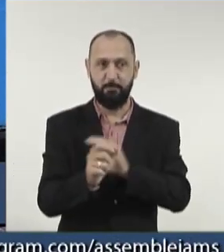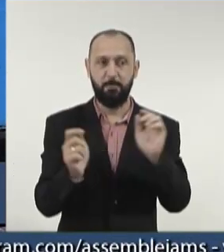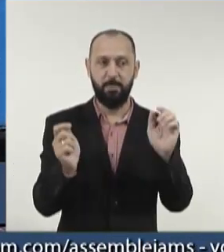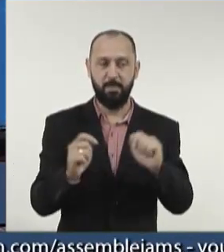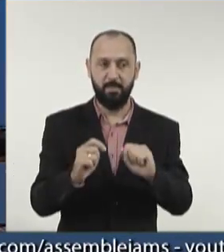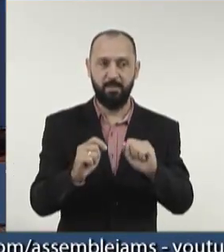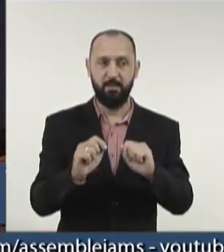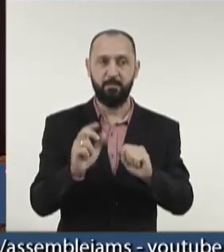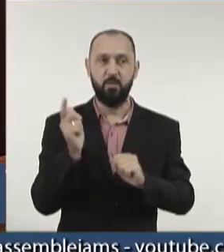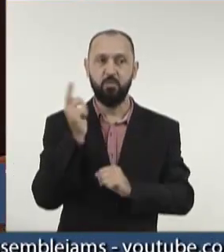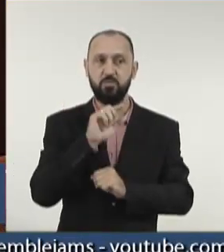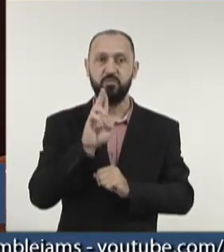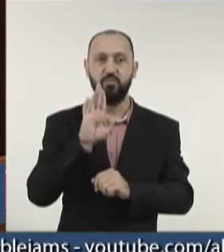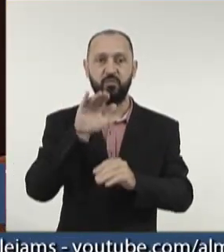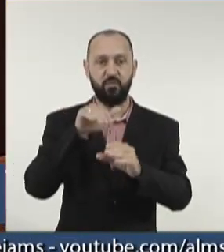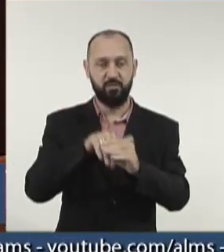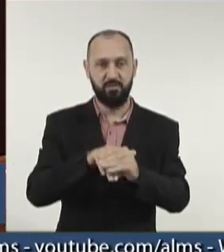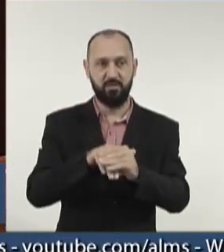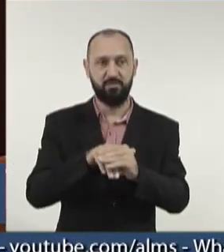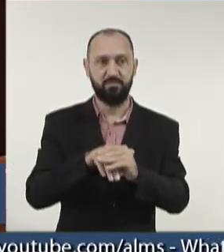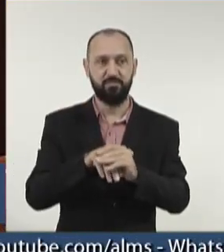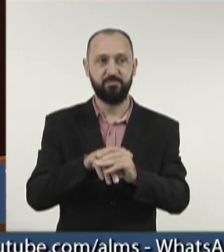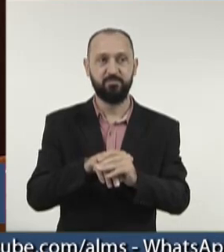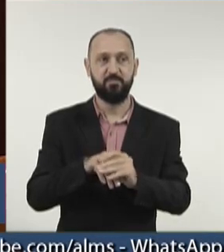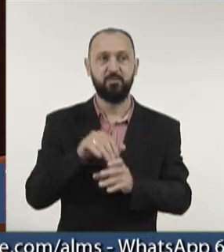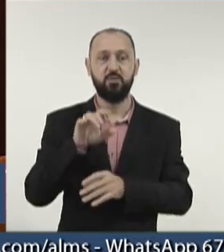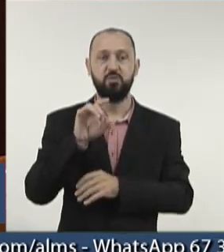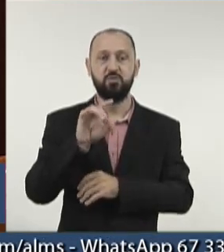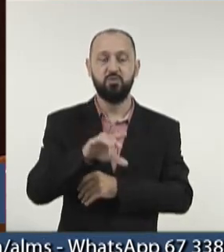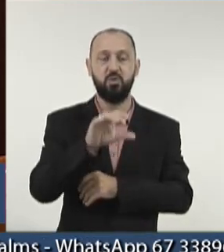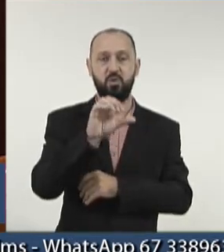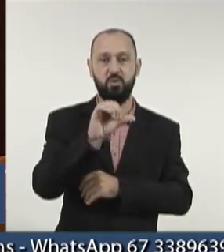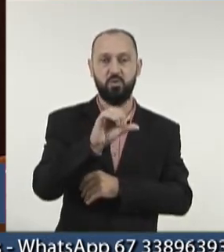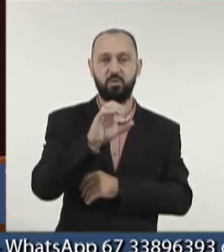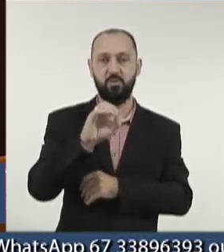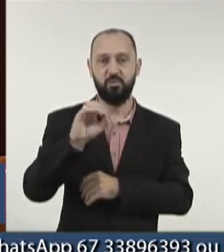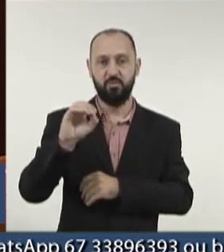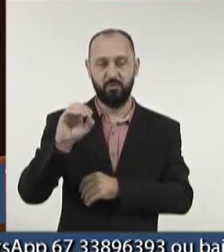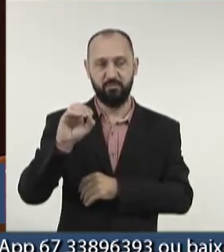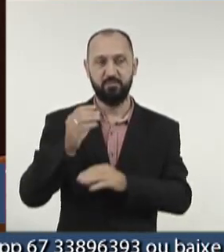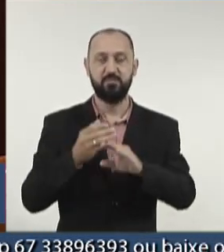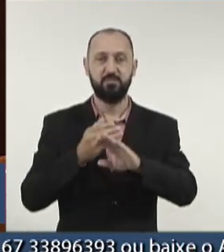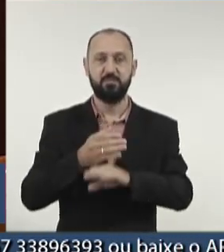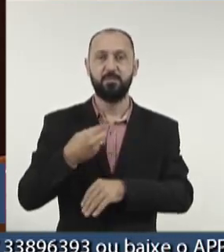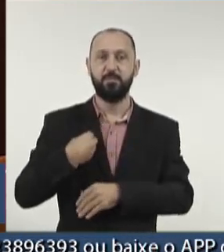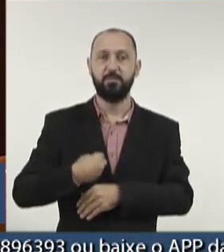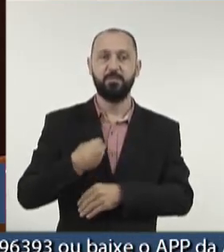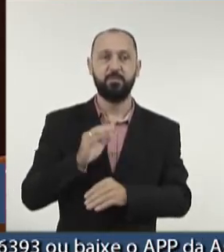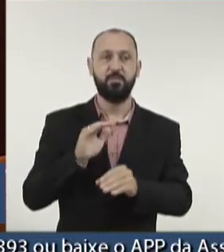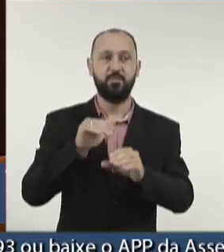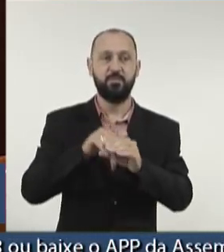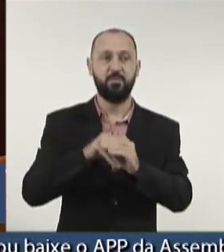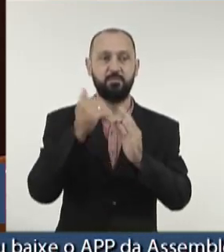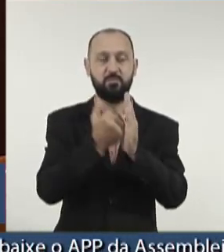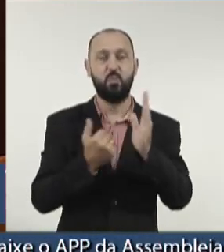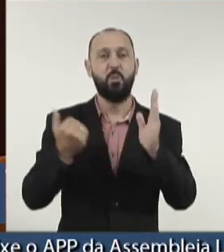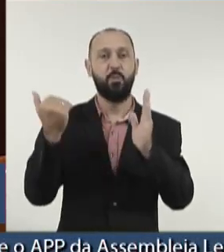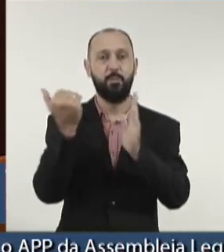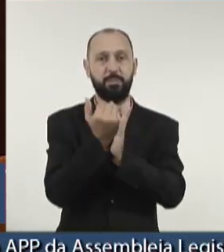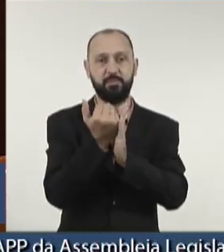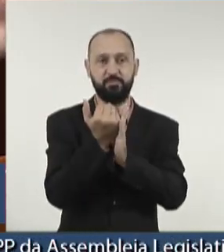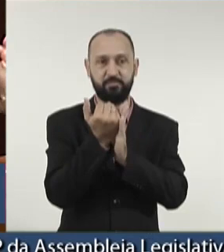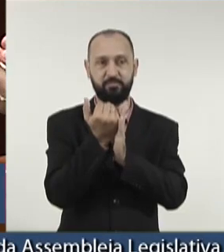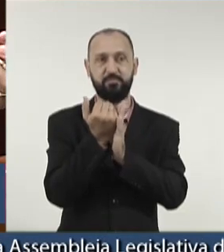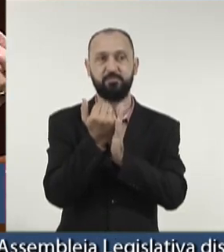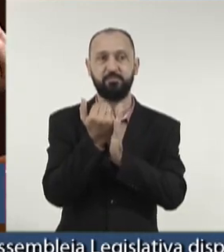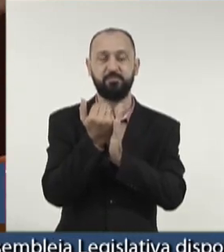aptos a votarem aproximadamente e apenas 900 comparecerem para votar um aumento que